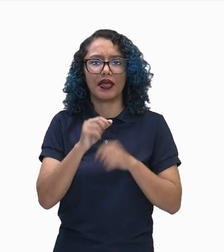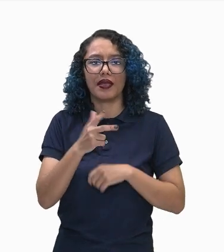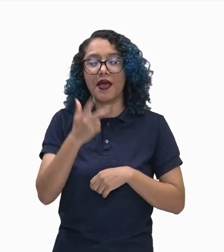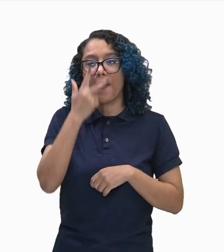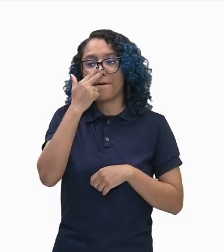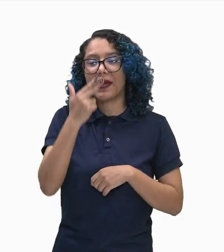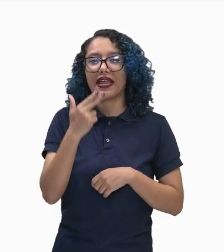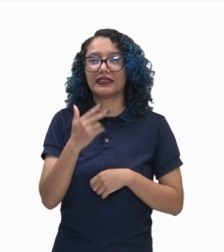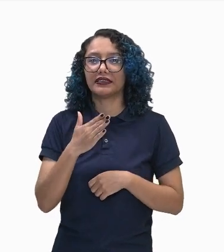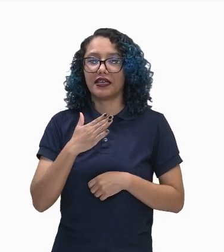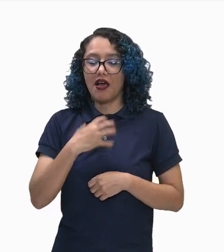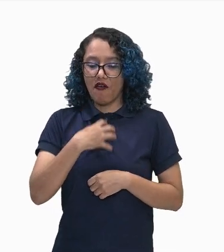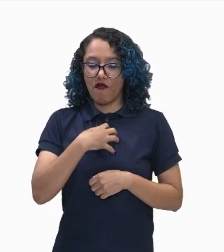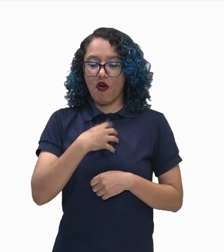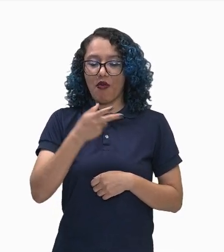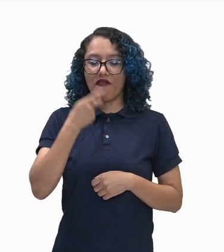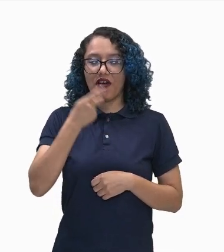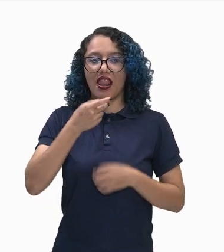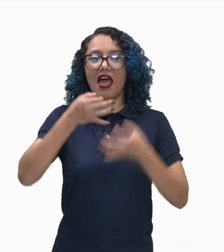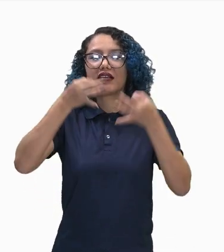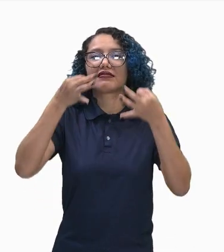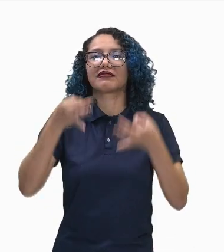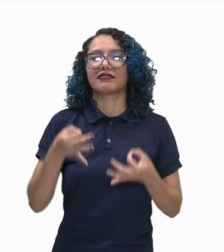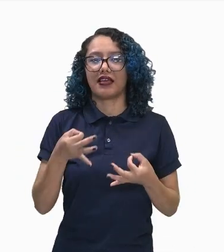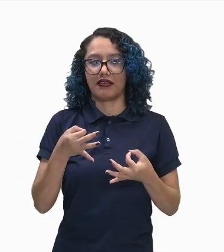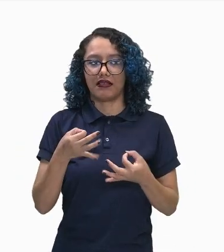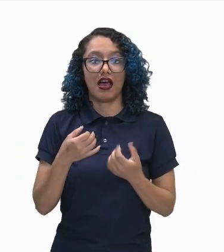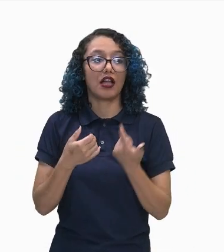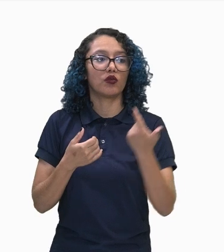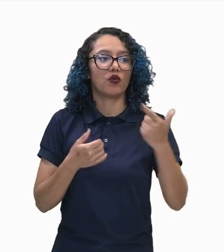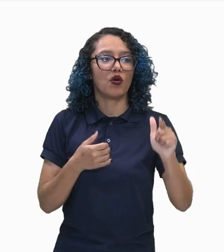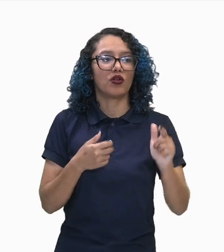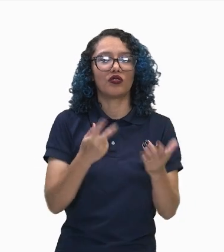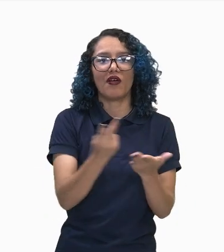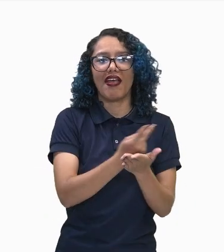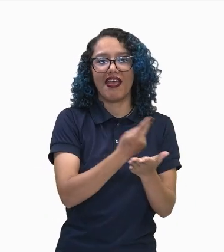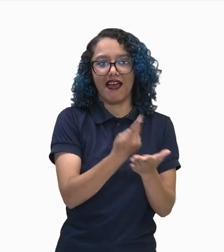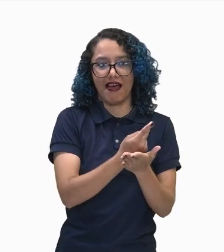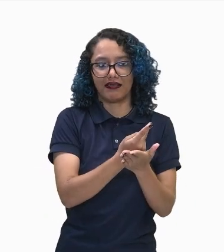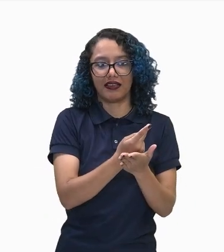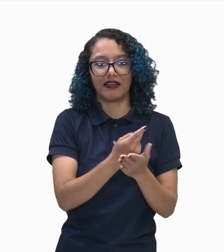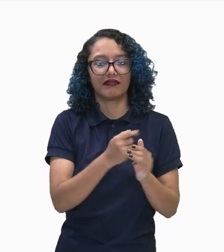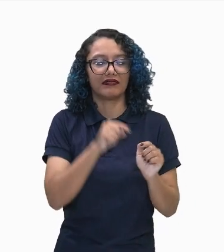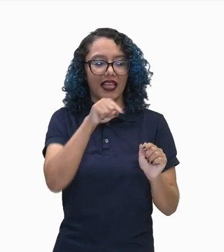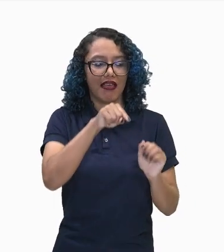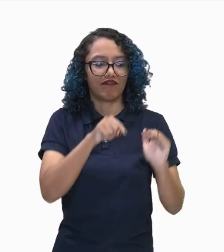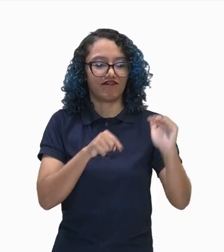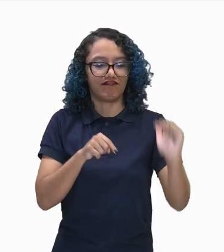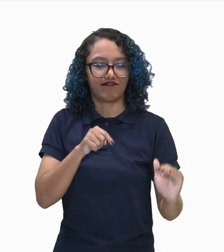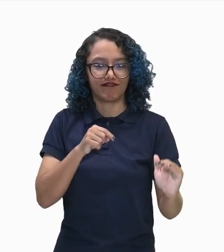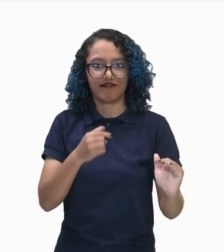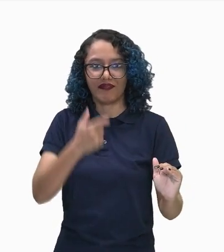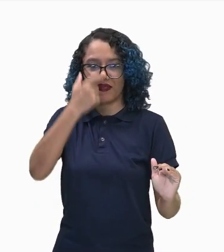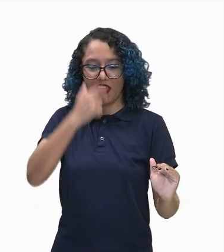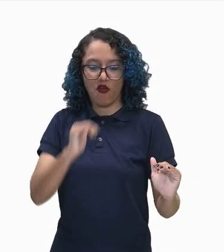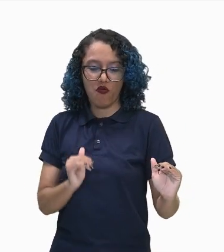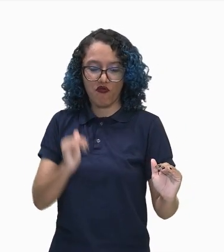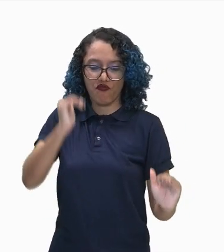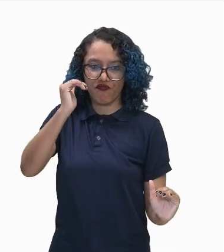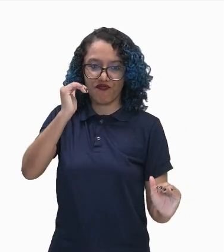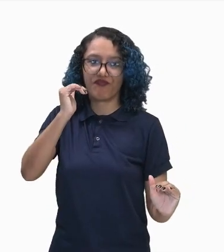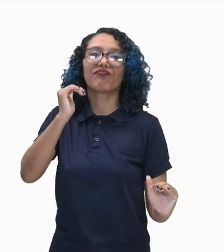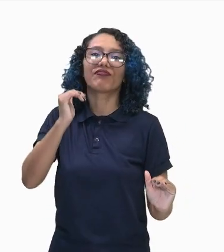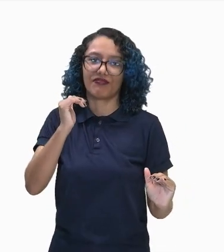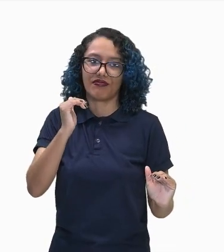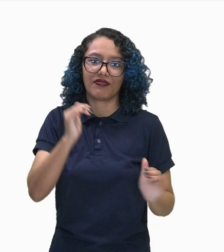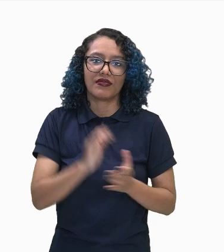que sua maneira de falar é correta e ainda superior à outra. Entretanto, devemos salientar que todas as